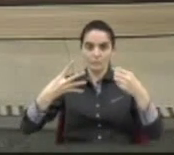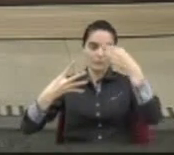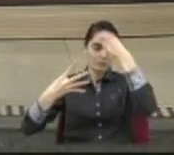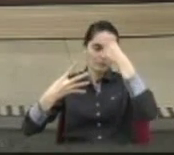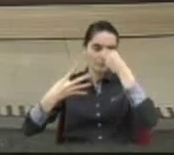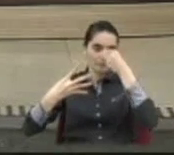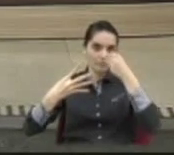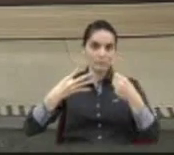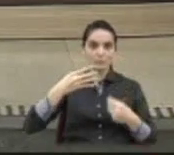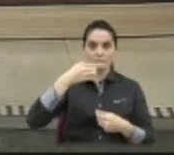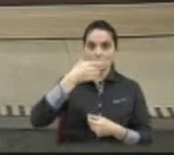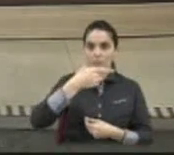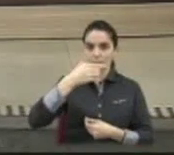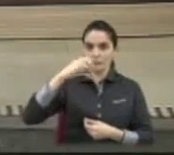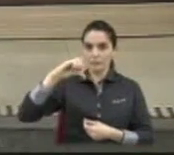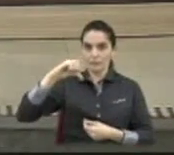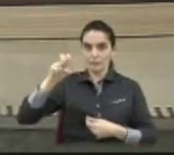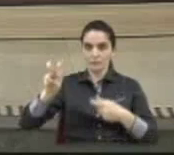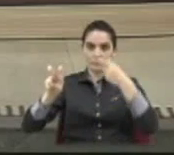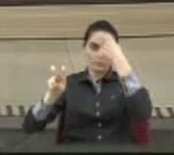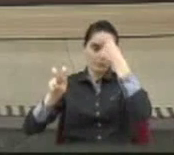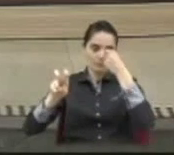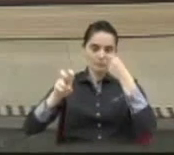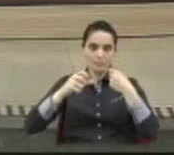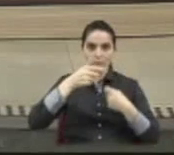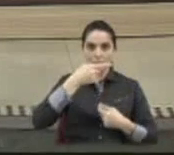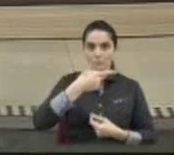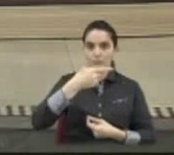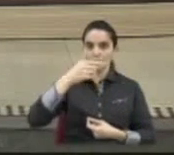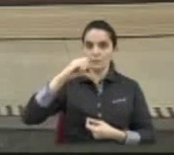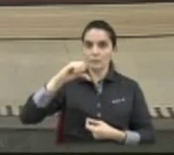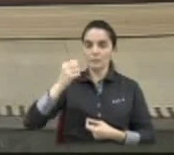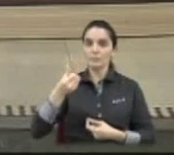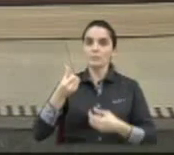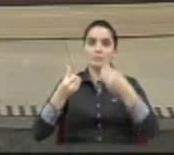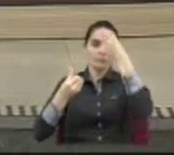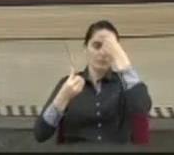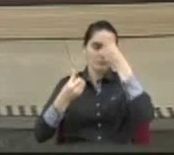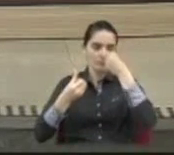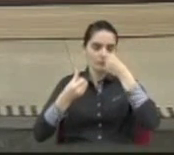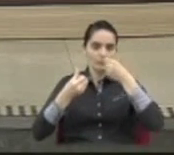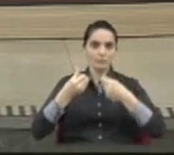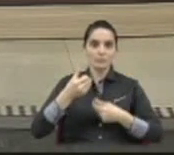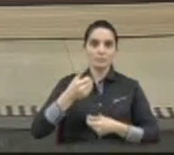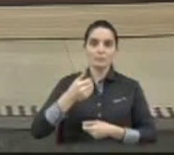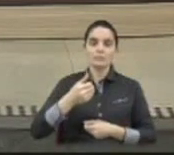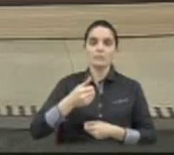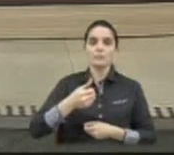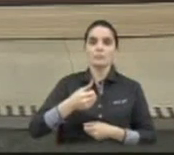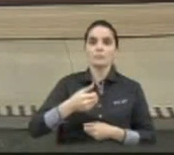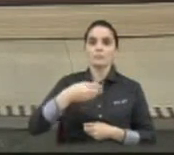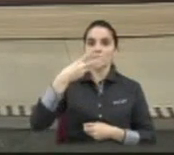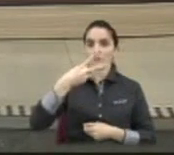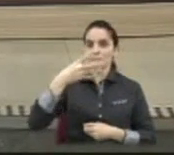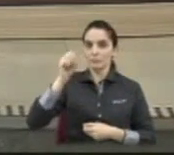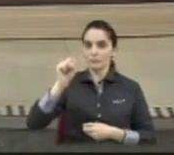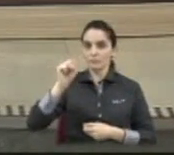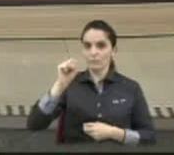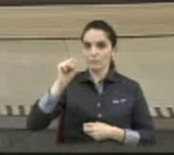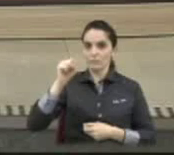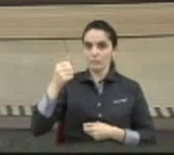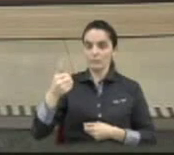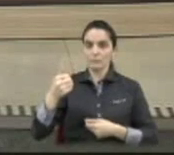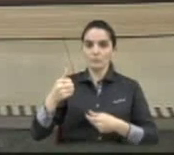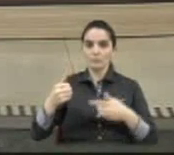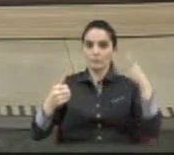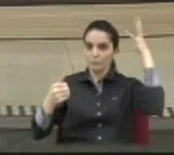Antunes, 295, Edivaldo Soares Antunes, 296, Edivaldo Soares Antunes, 301,